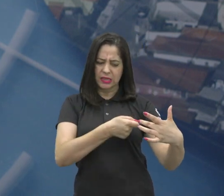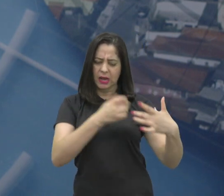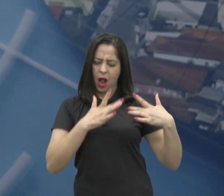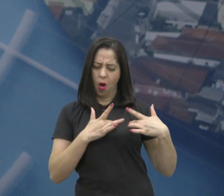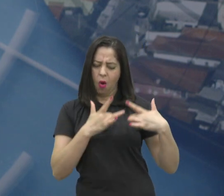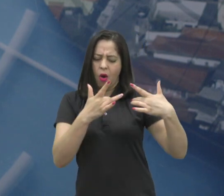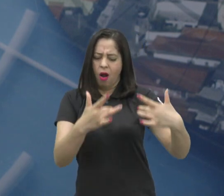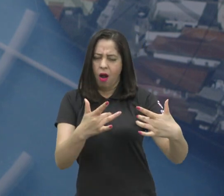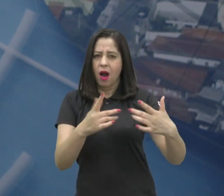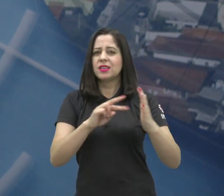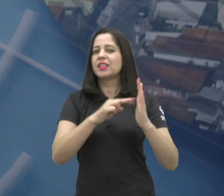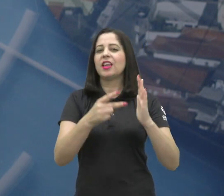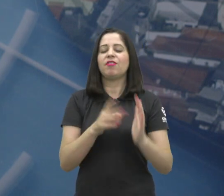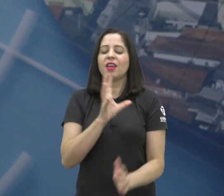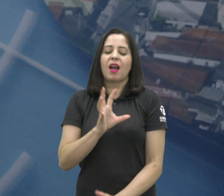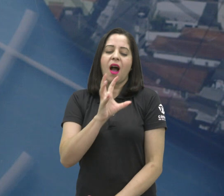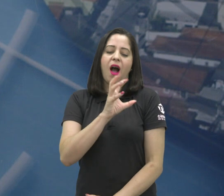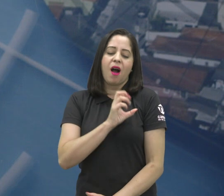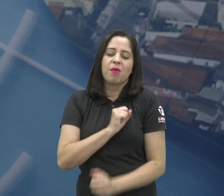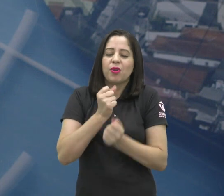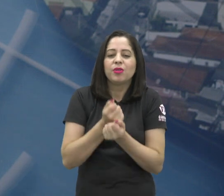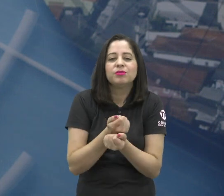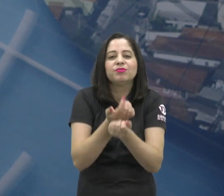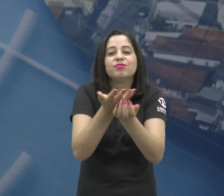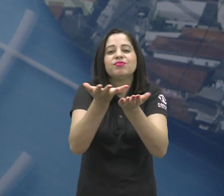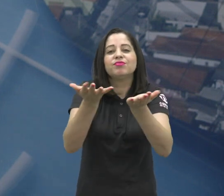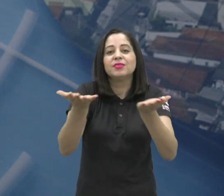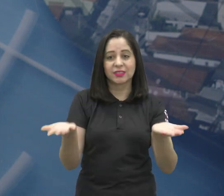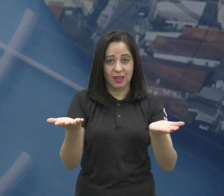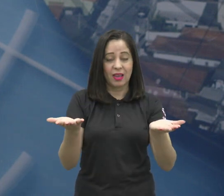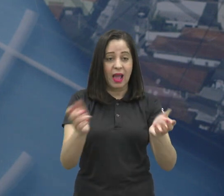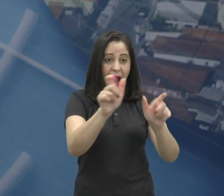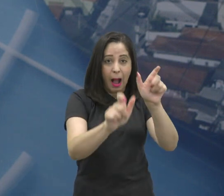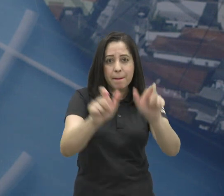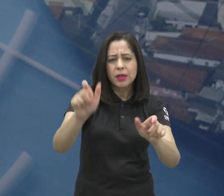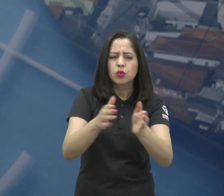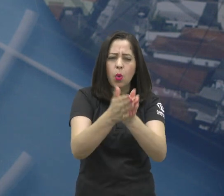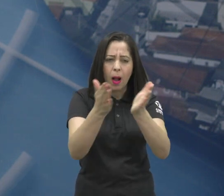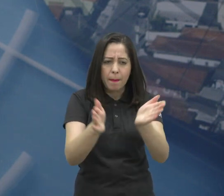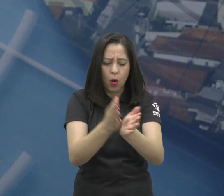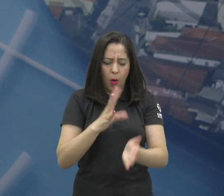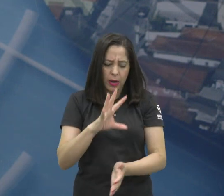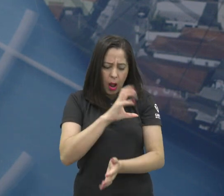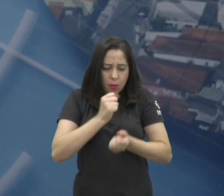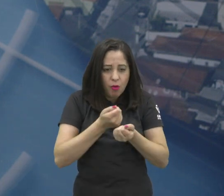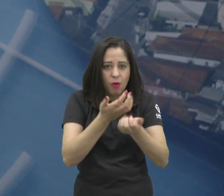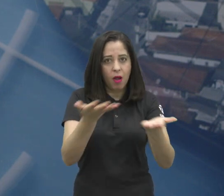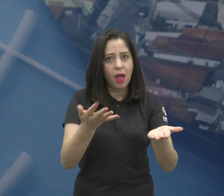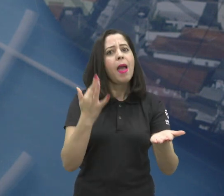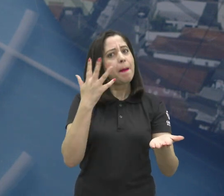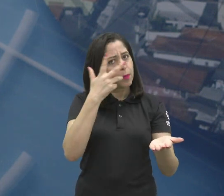particular representa o amor direcionado às pessoas ou comunidades que precisam de ajuda. É bonito ver,